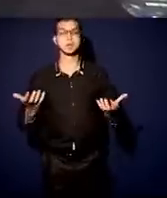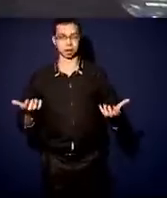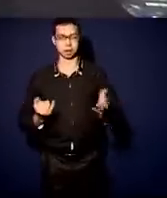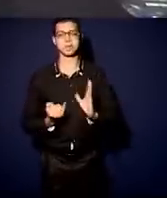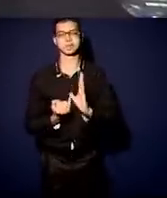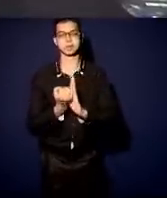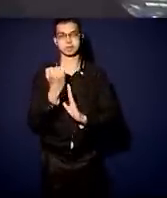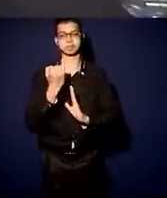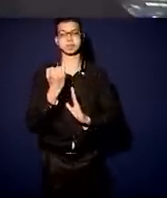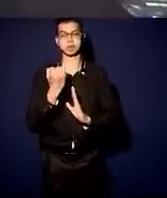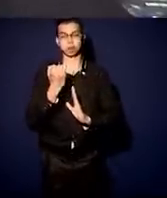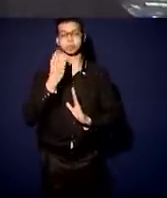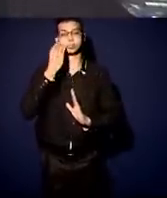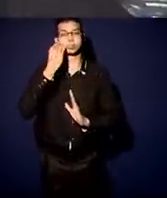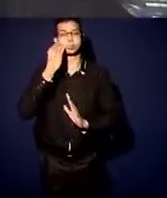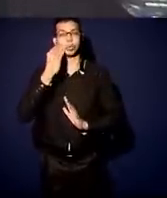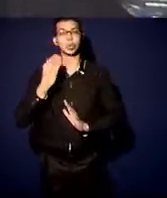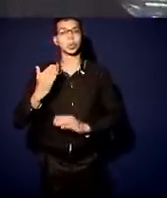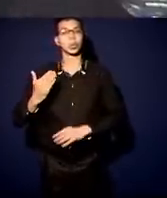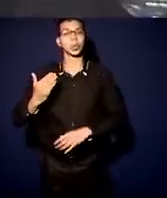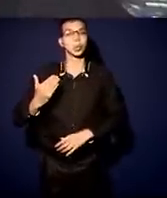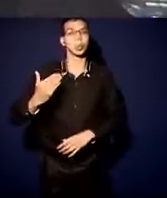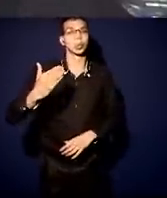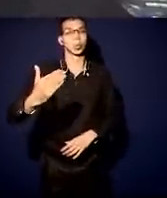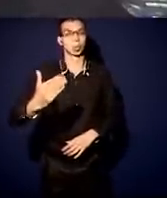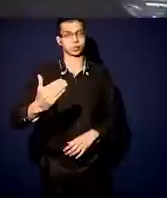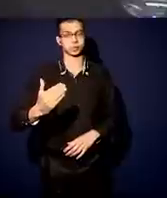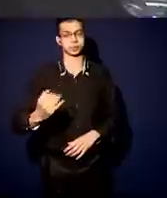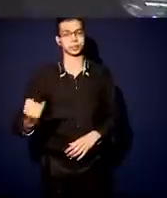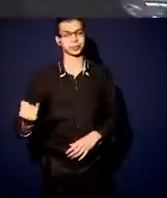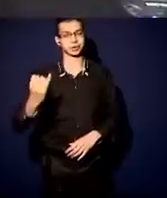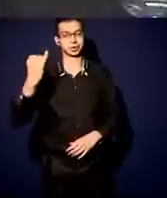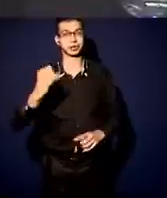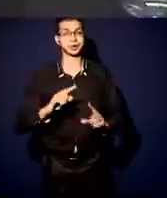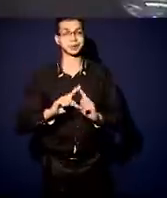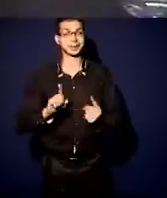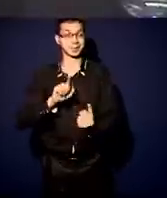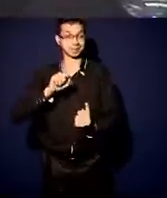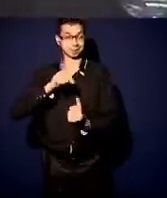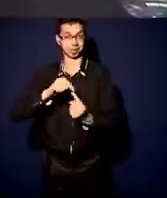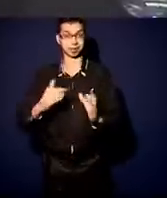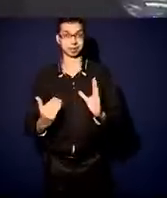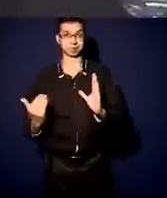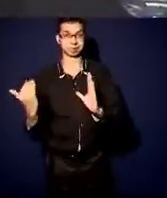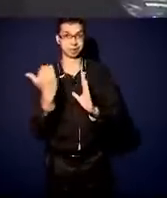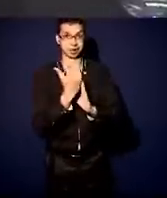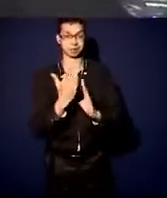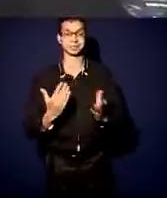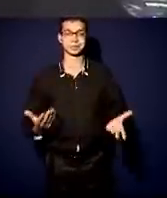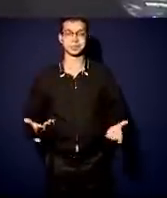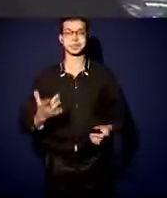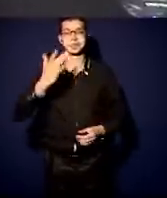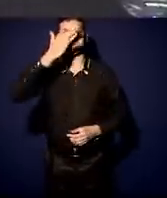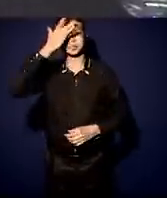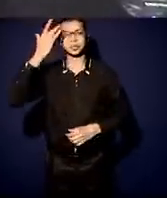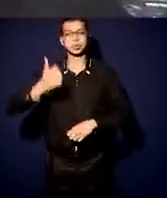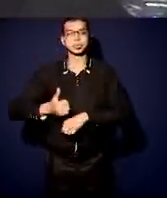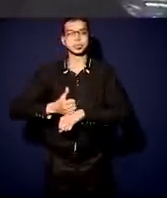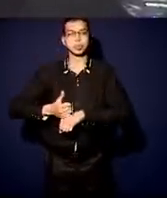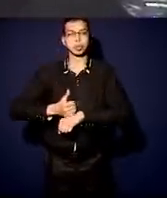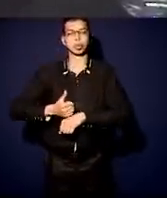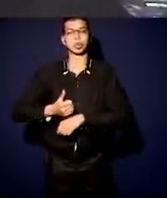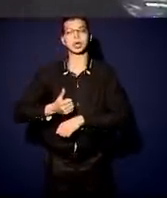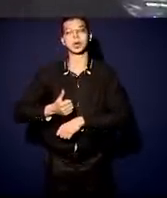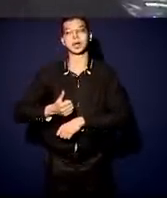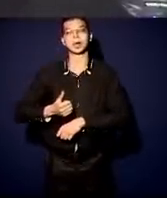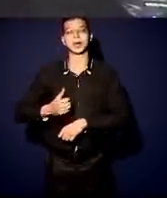esse Horizonte relevante a elevação da Meta faz com que os analistas privados não é isso é